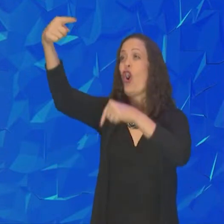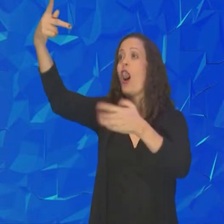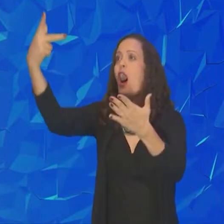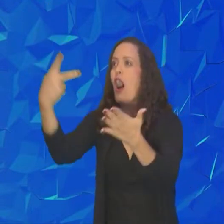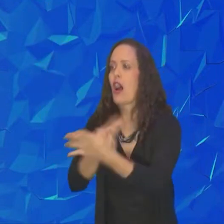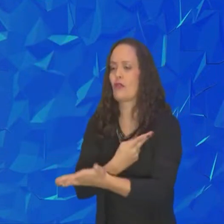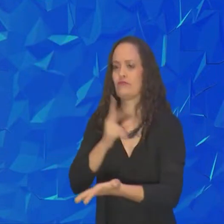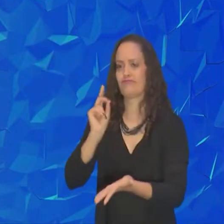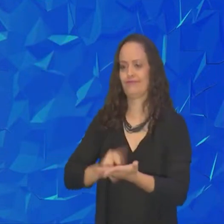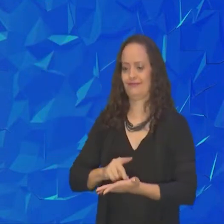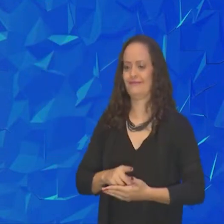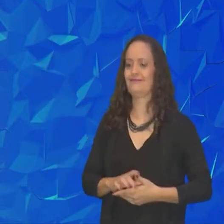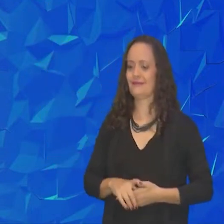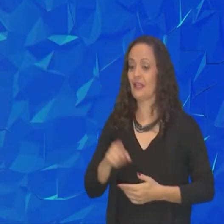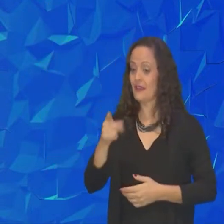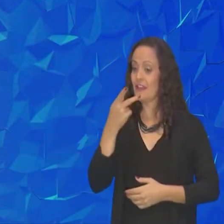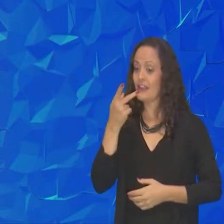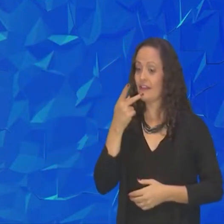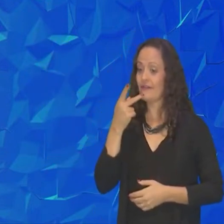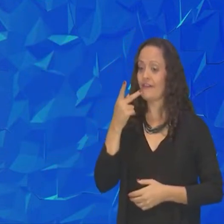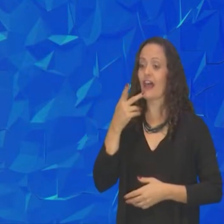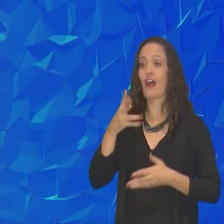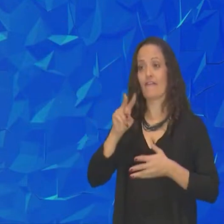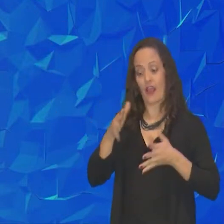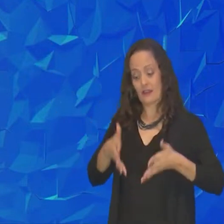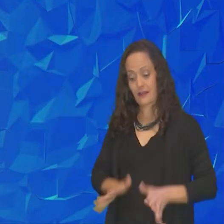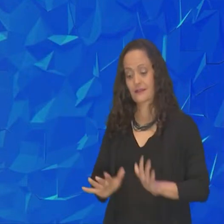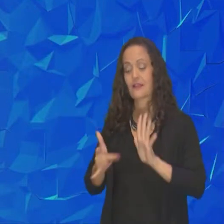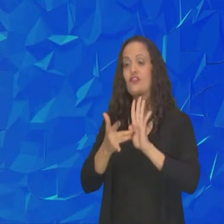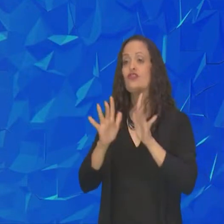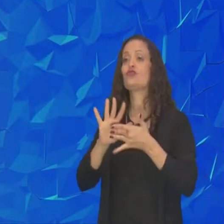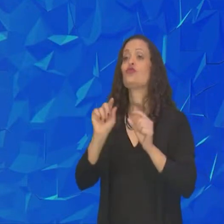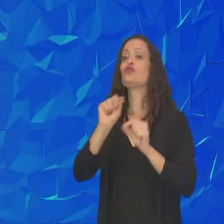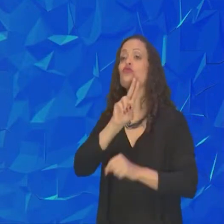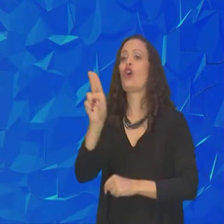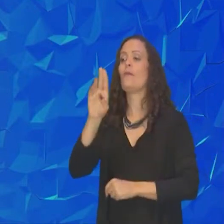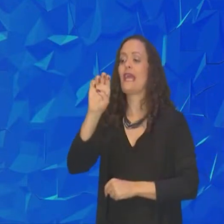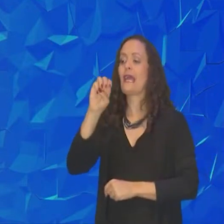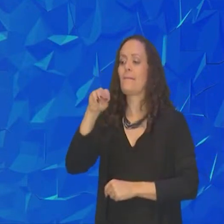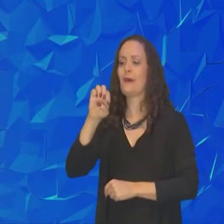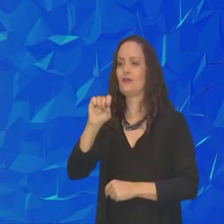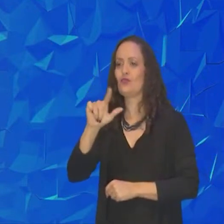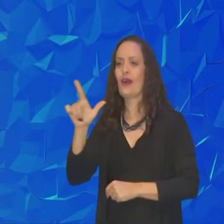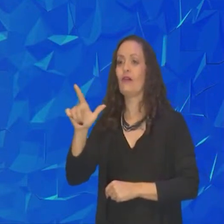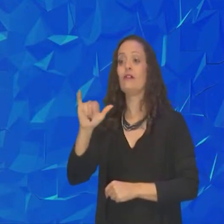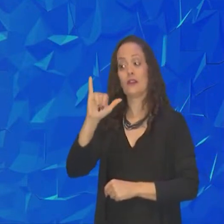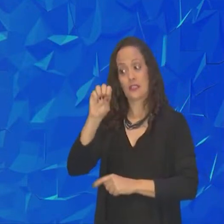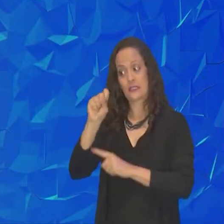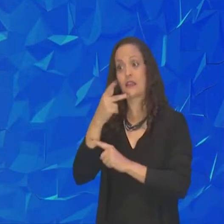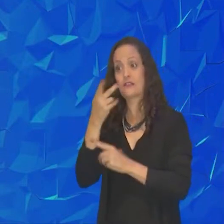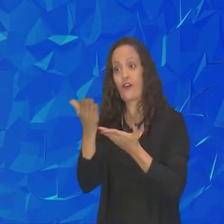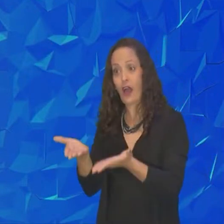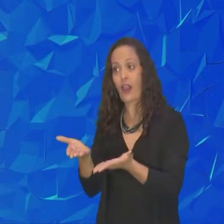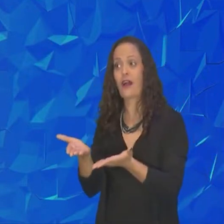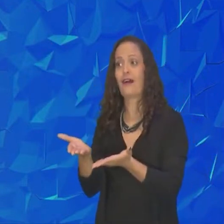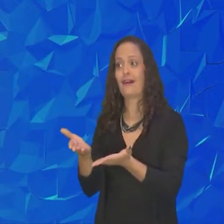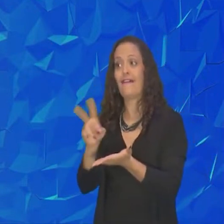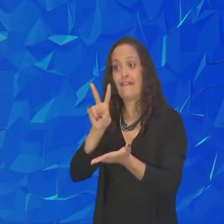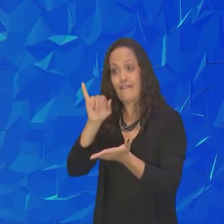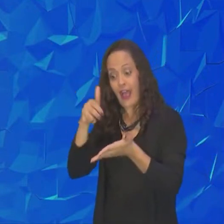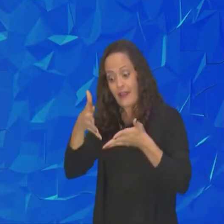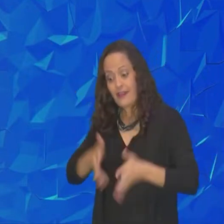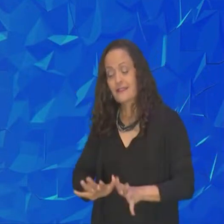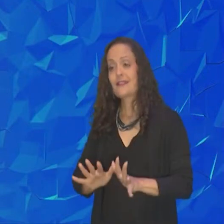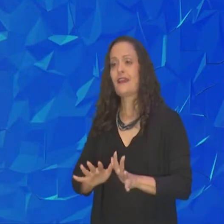luz um filho e será chamado pelo nome de Emanuel. Isaías cita o nome Emanuel, que significa